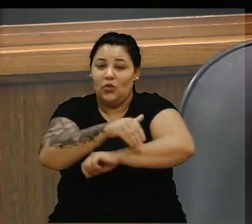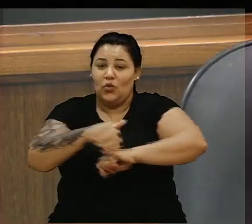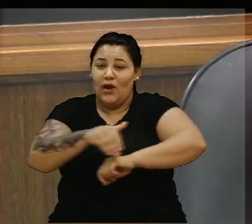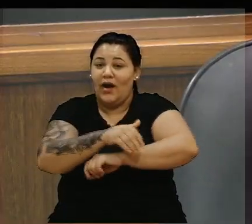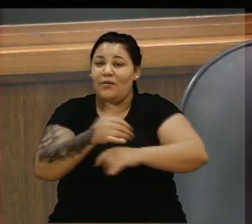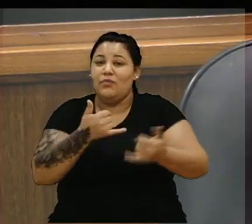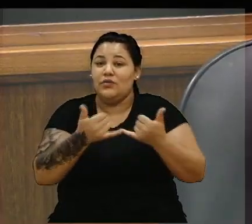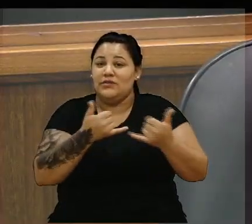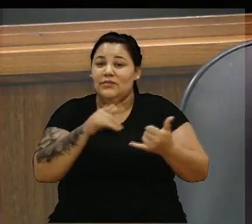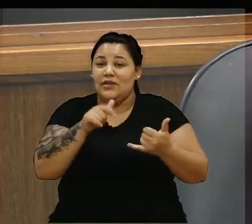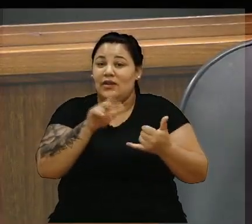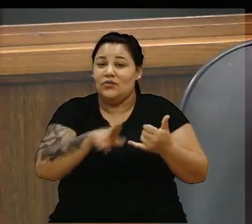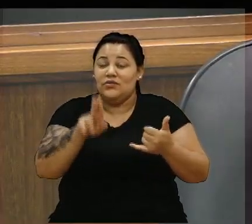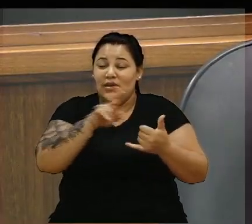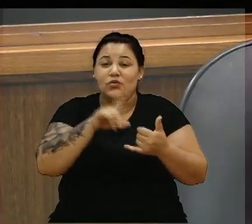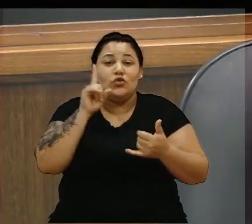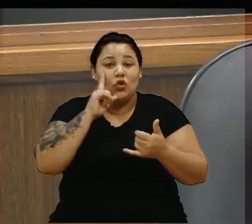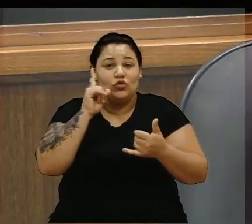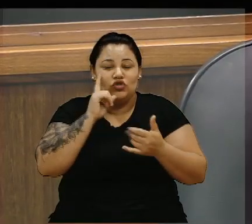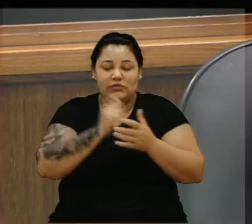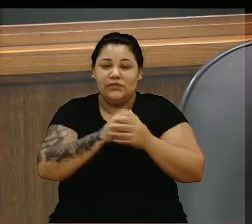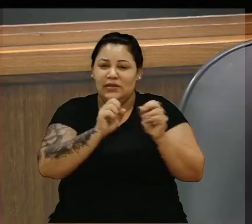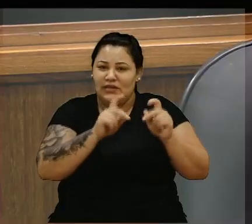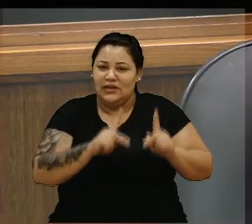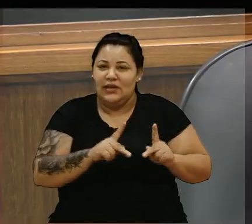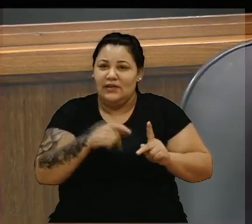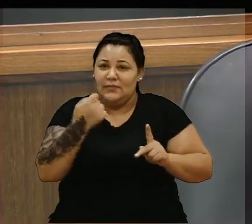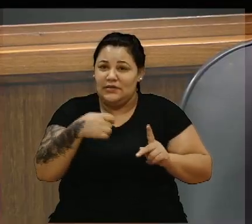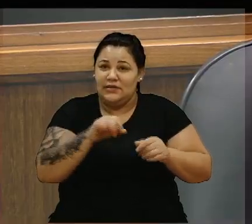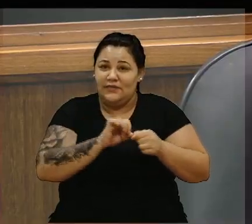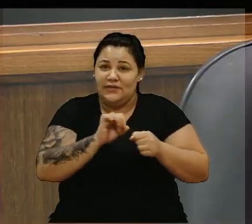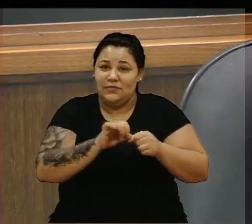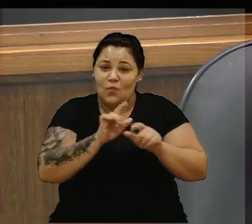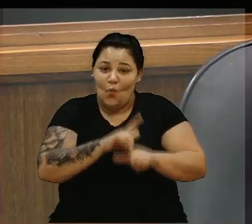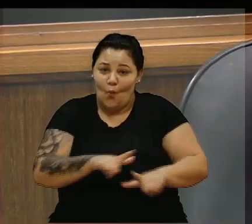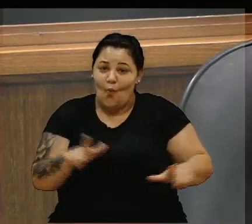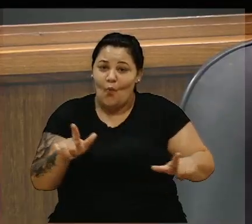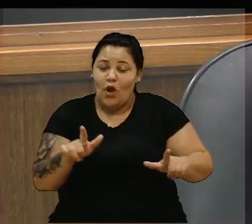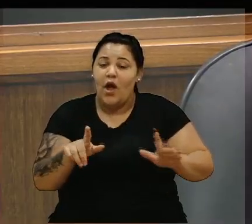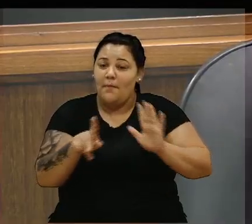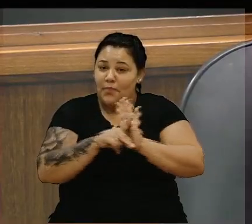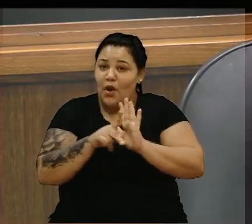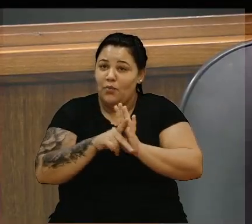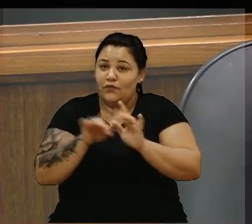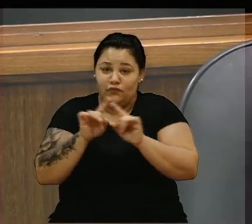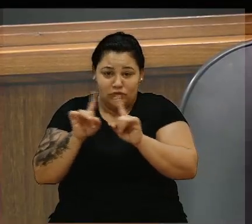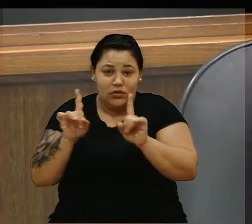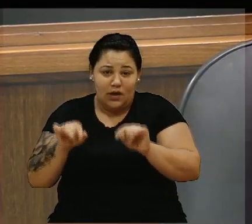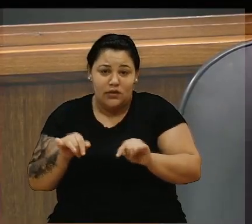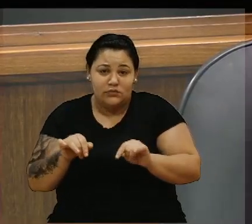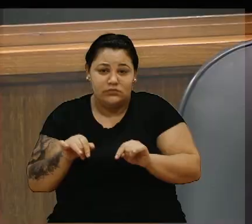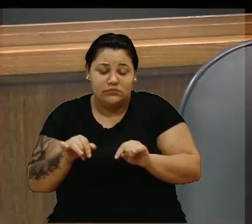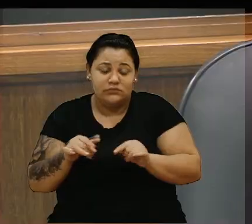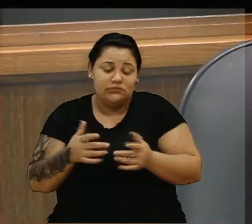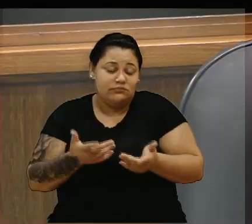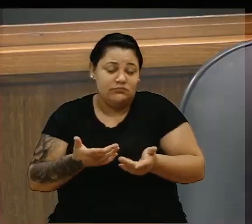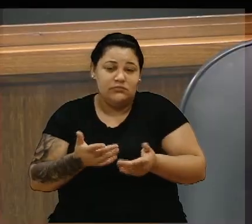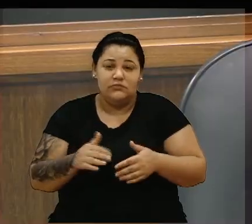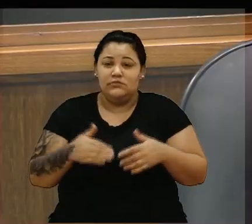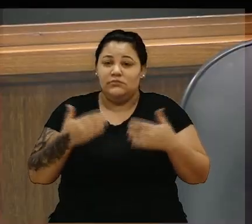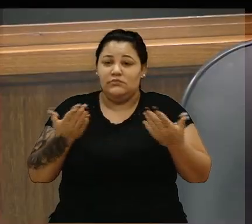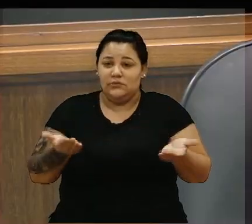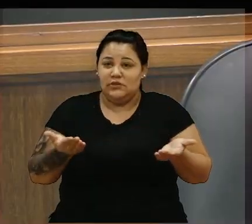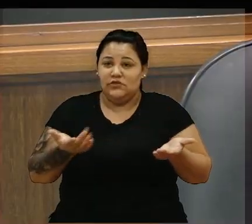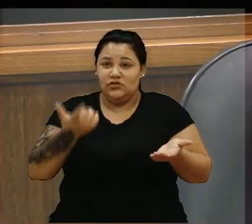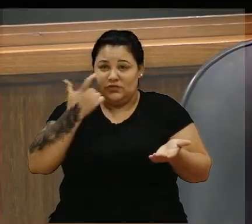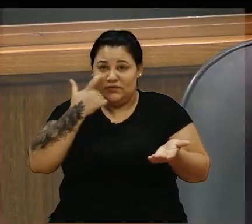utilizado todos os dias. E quem estava tendo que fazer esse serviço eram as próprias servidores. Então, a gente vê que